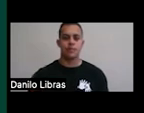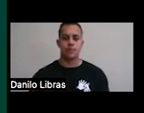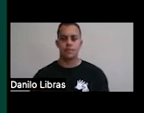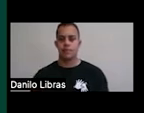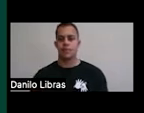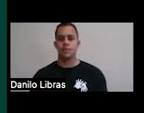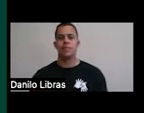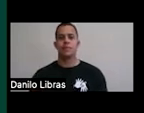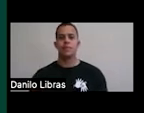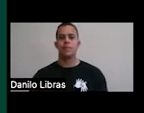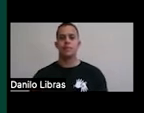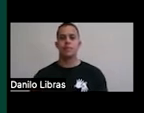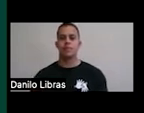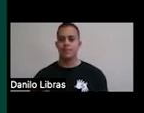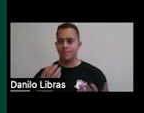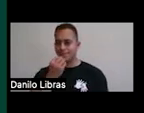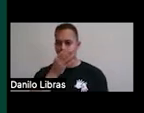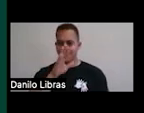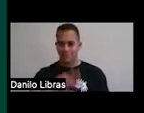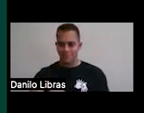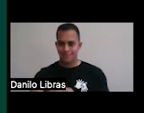Bom, boa tarde, então.